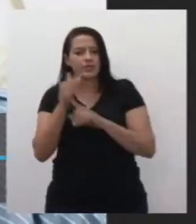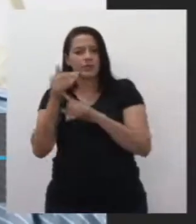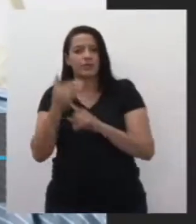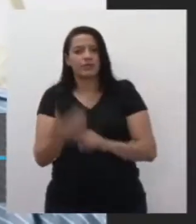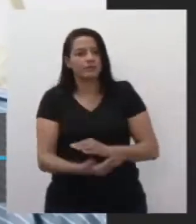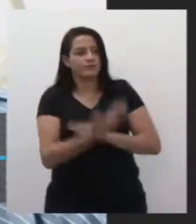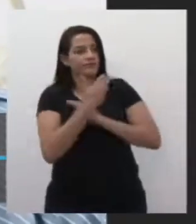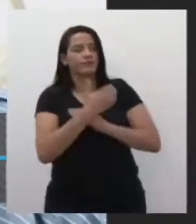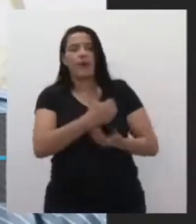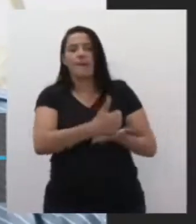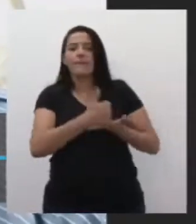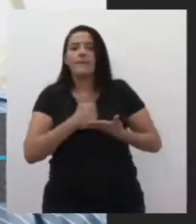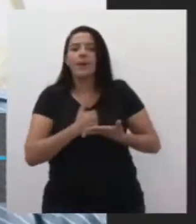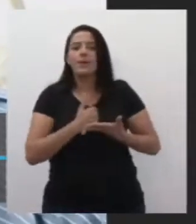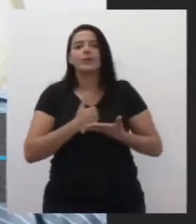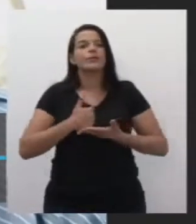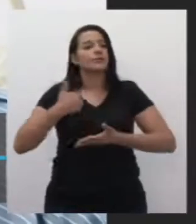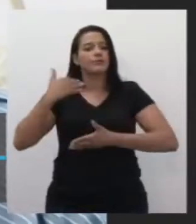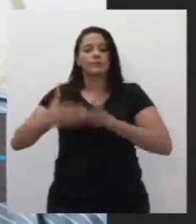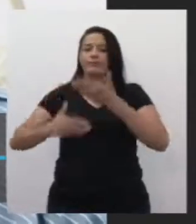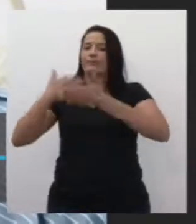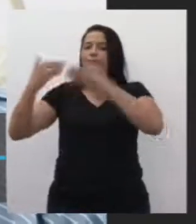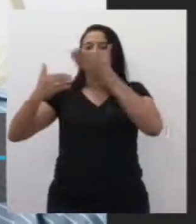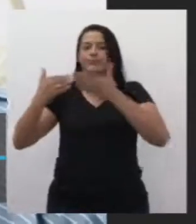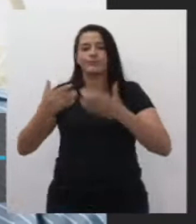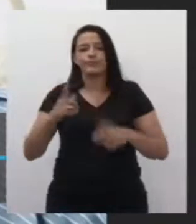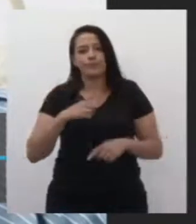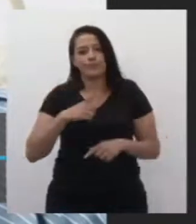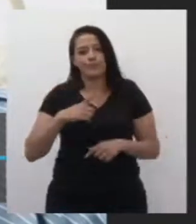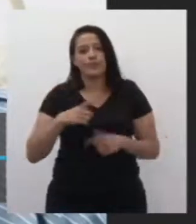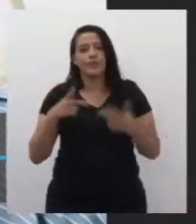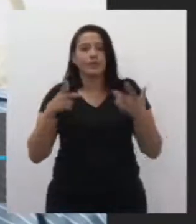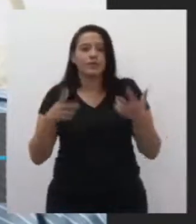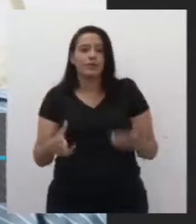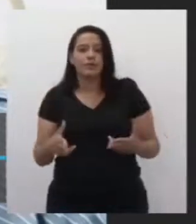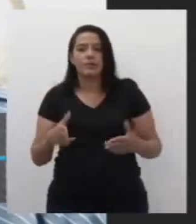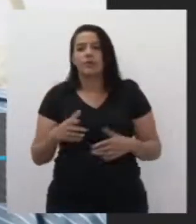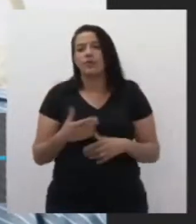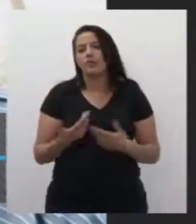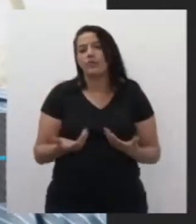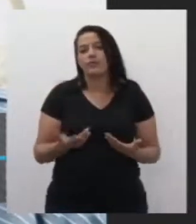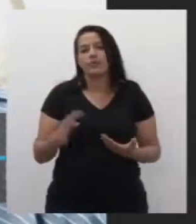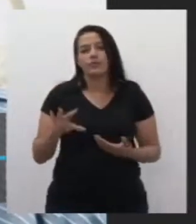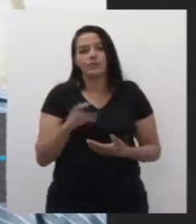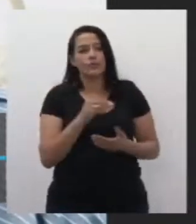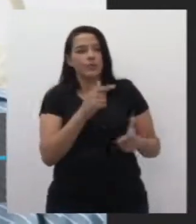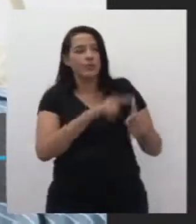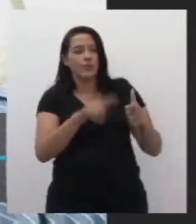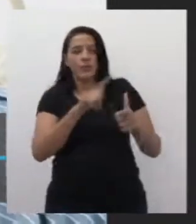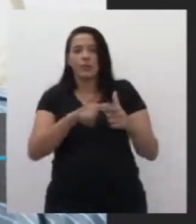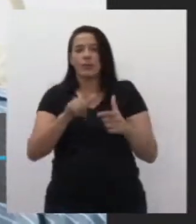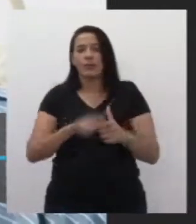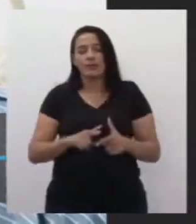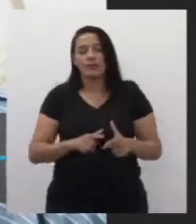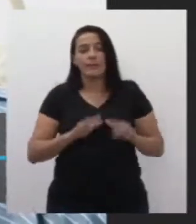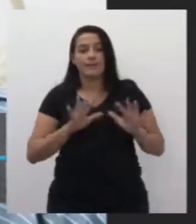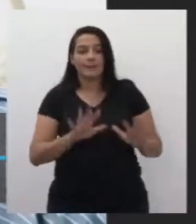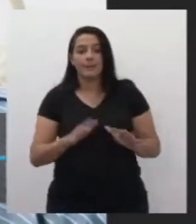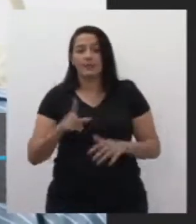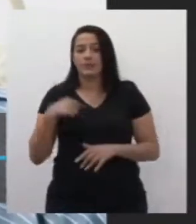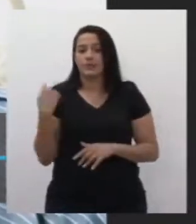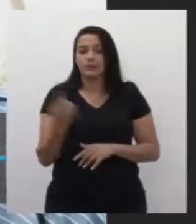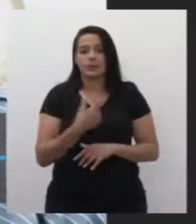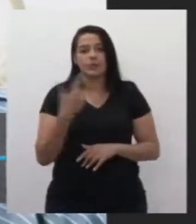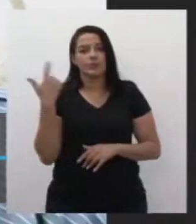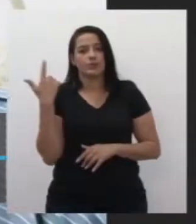foi algo que eu acho que foi um avanço enorme em meio ao pânico, né? Em meio ao problema que aconteceu, mas eu acho que